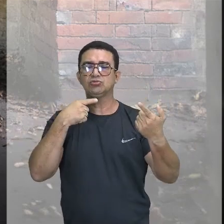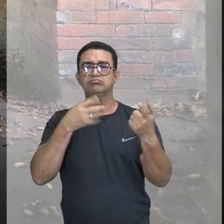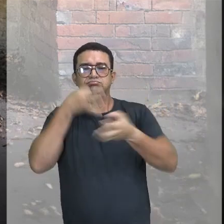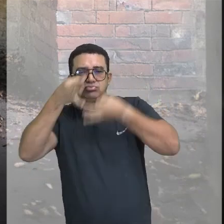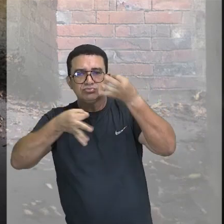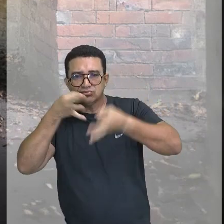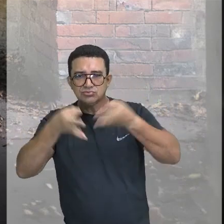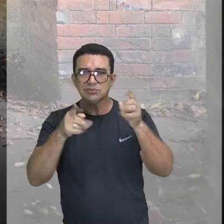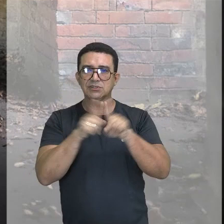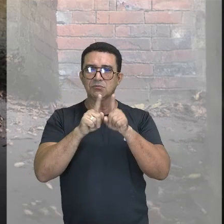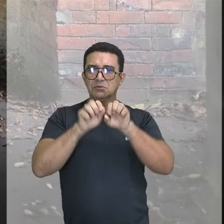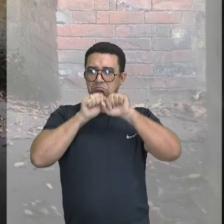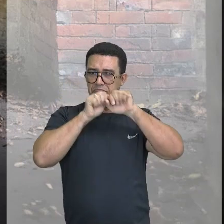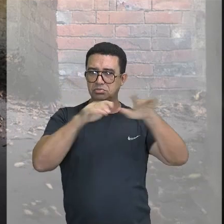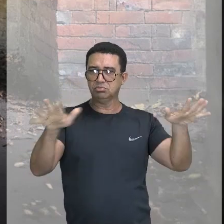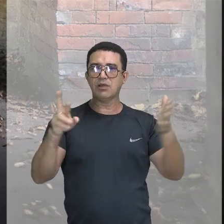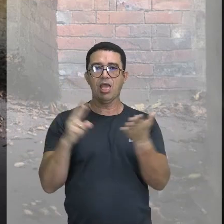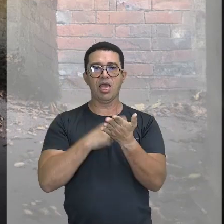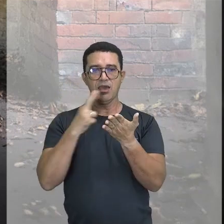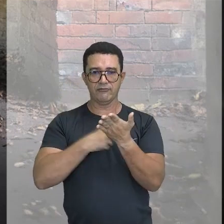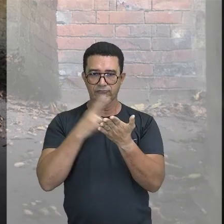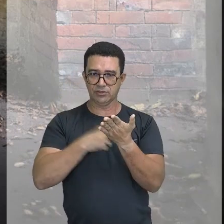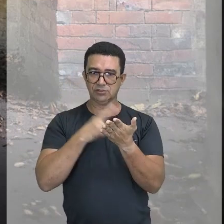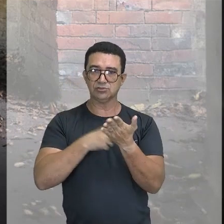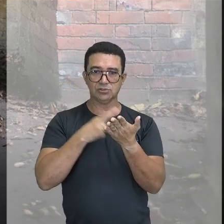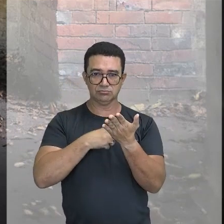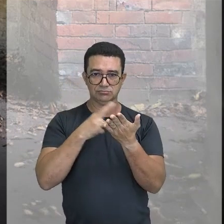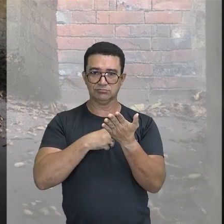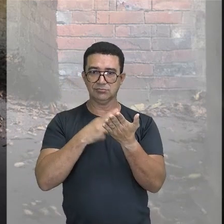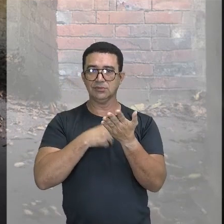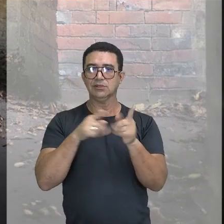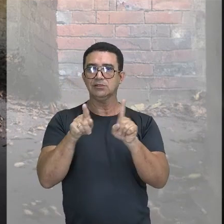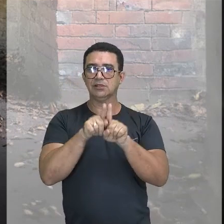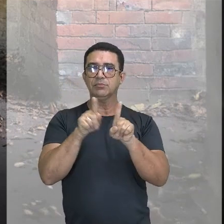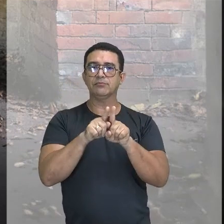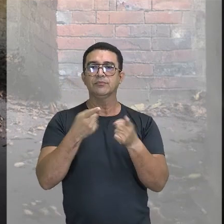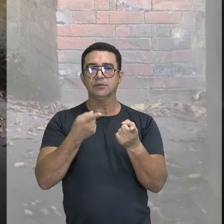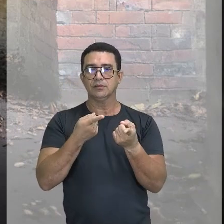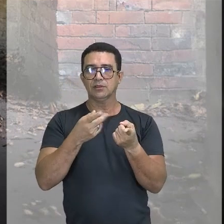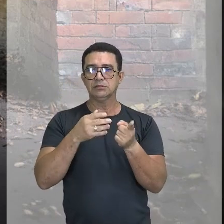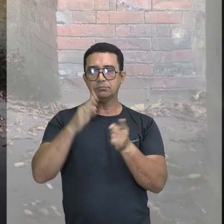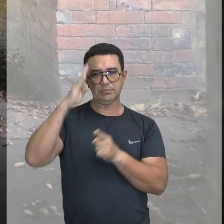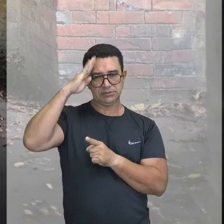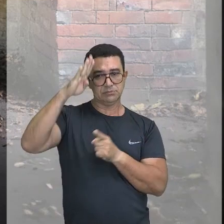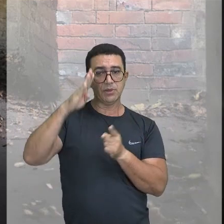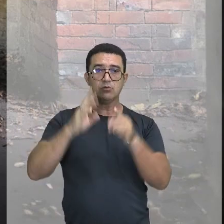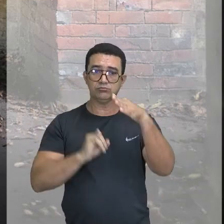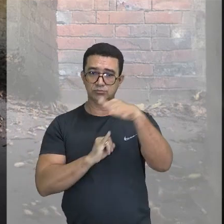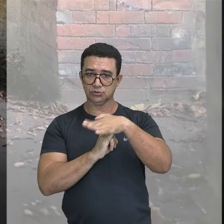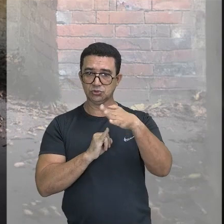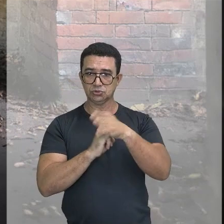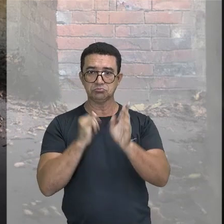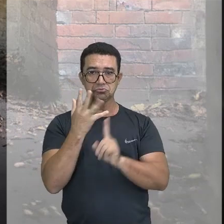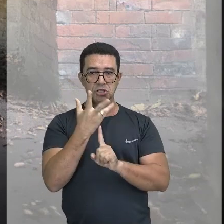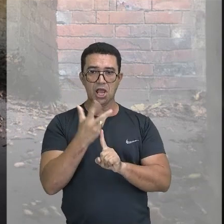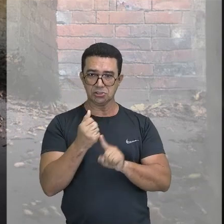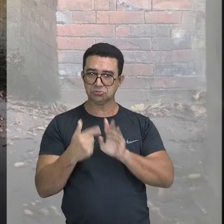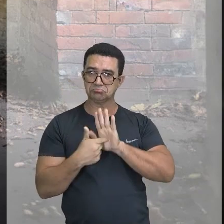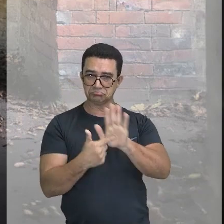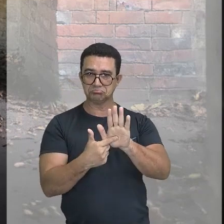publicações da imprensa diária encomendada pelas principais instituições de arte.